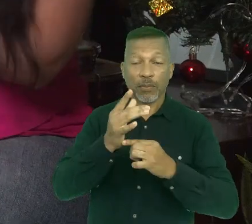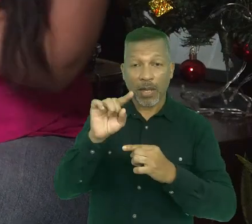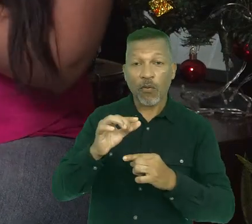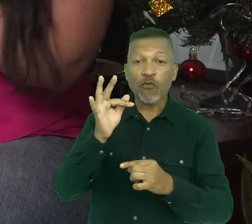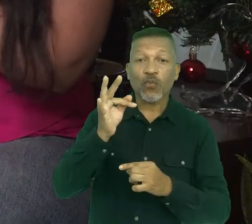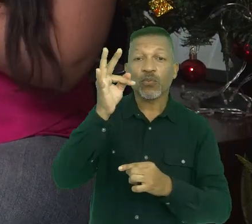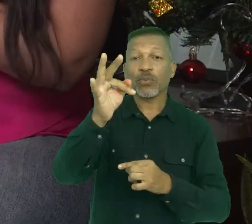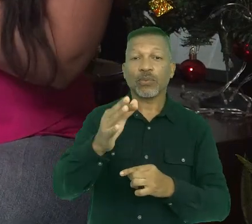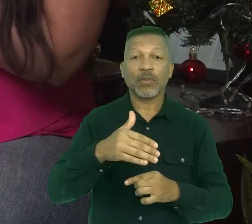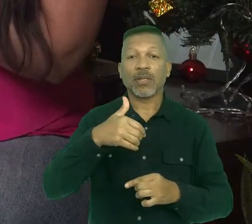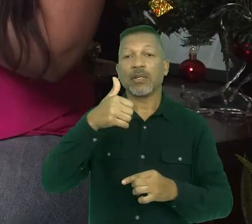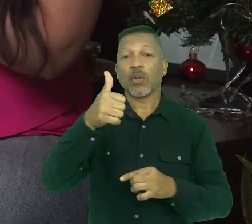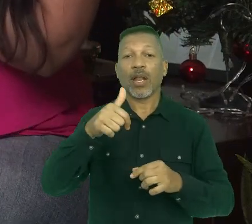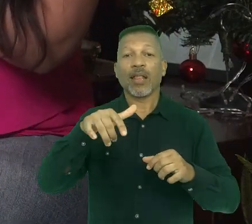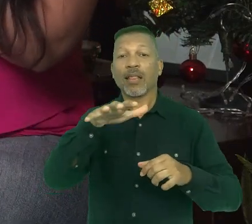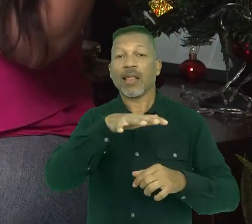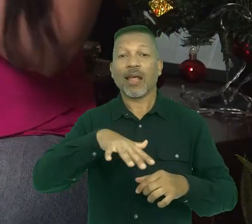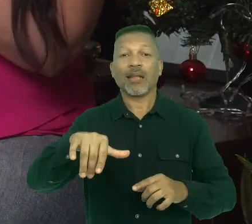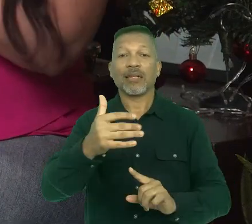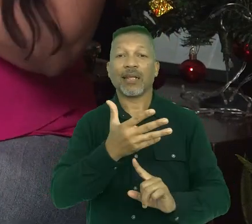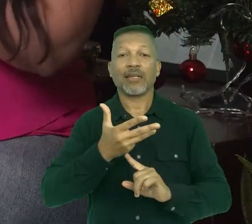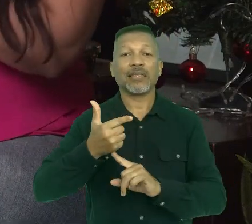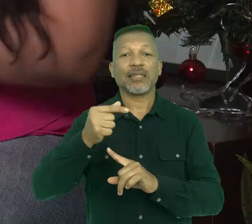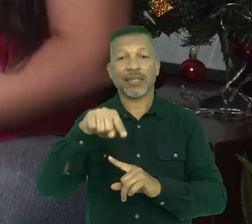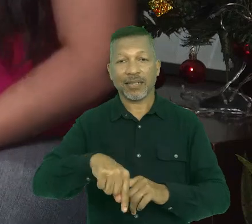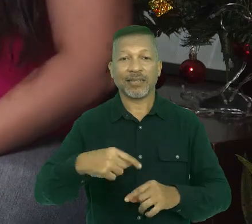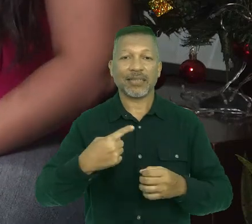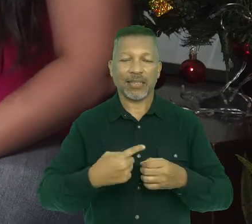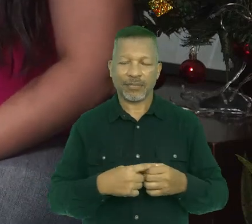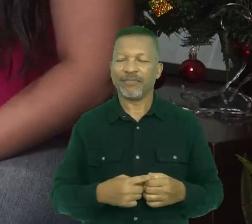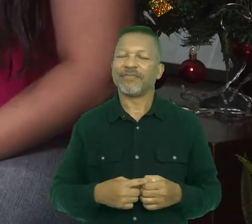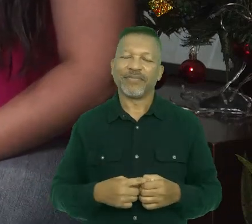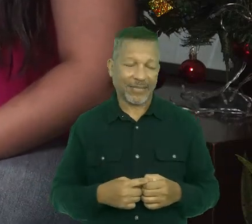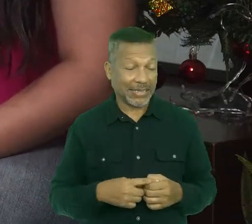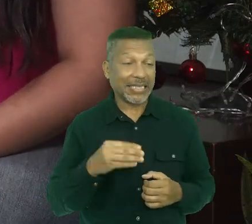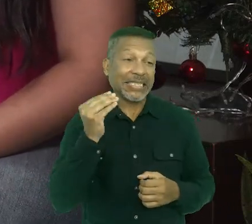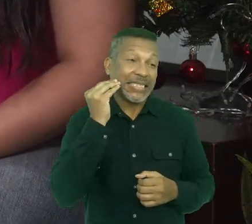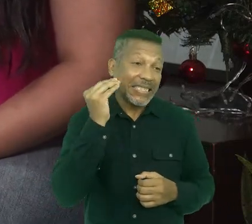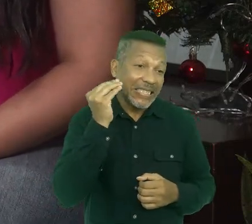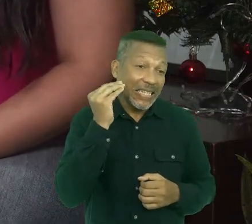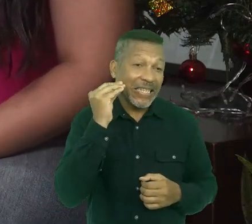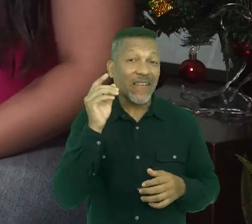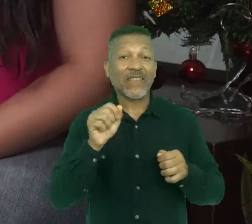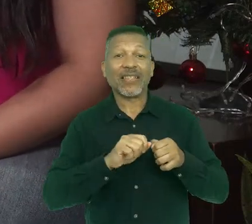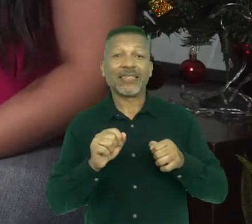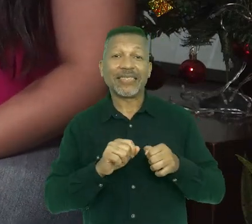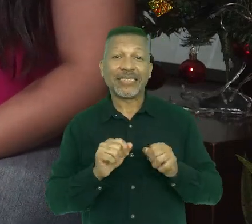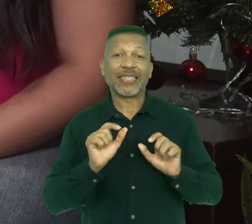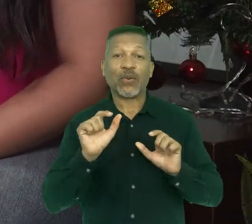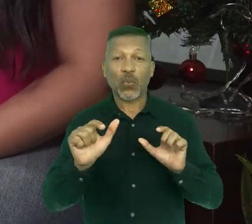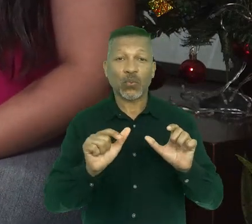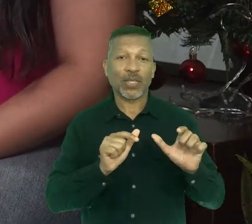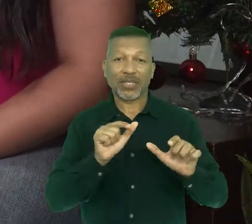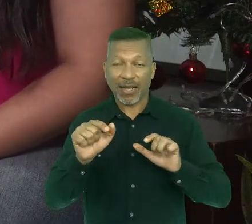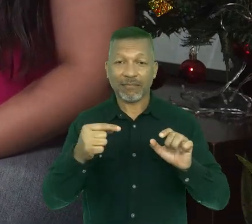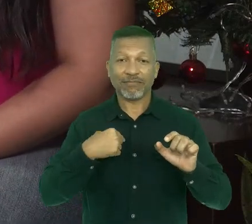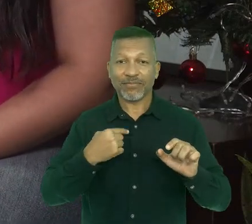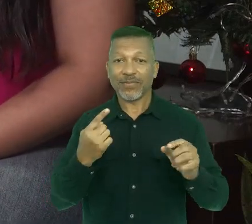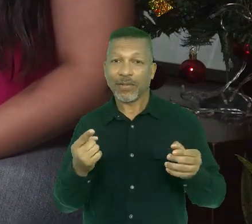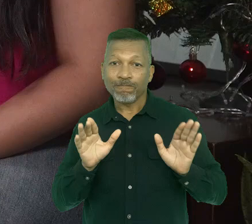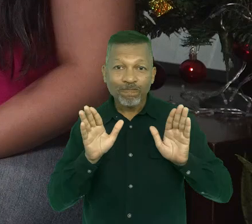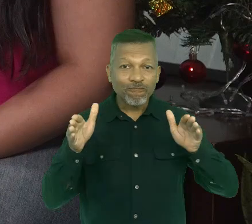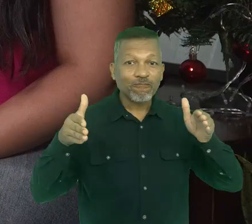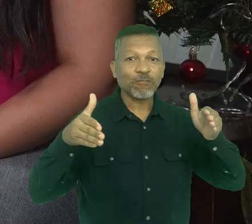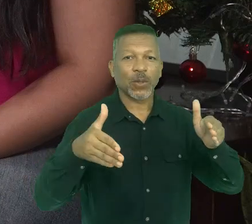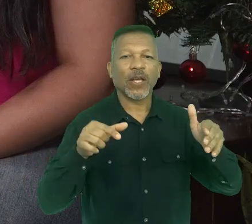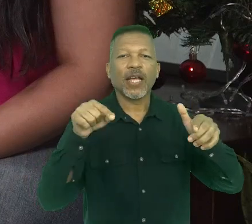no futuro para essa arte aqui da cidade? A gente tenta, no máximo, fazer com que as atenções voltem para